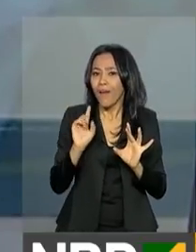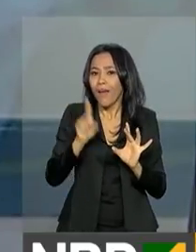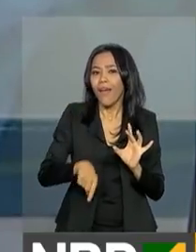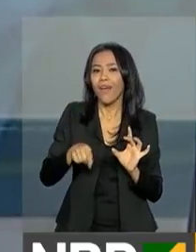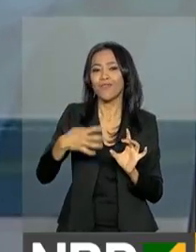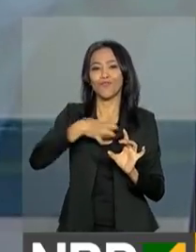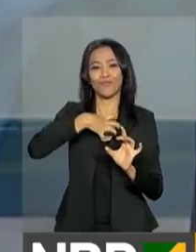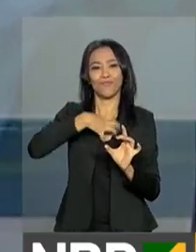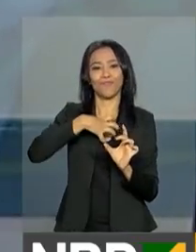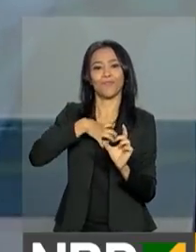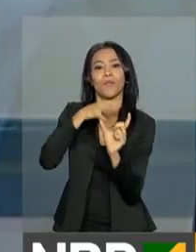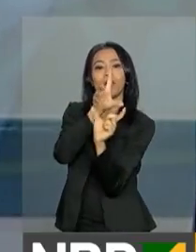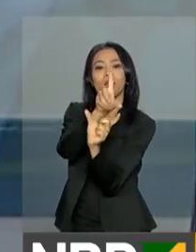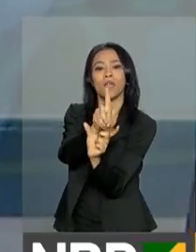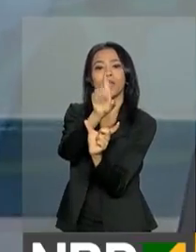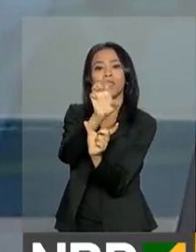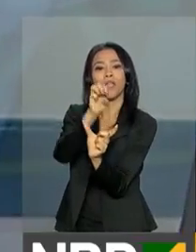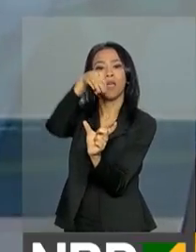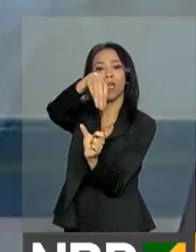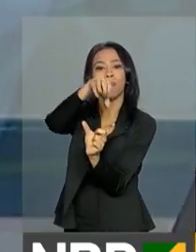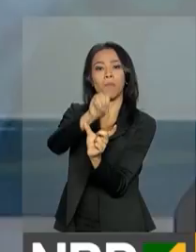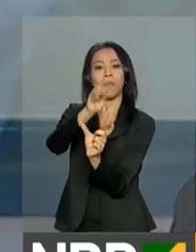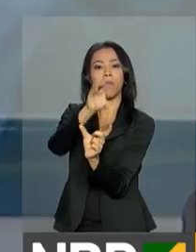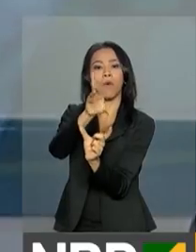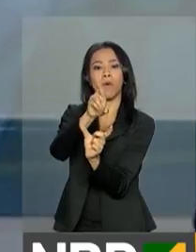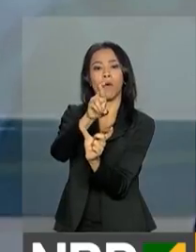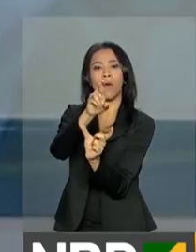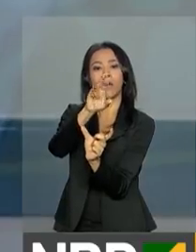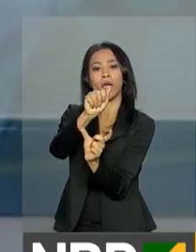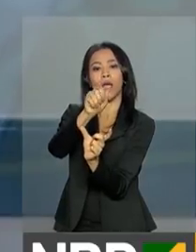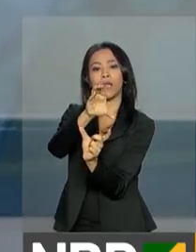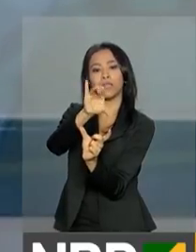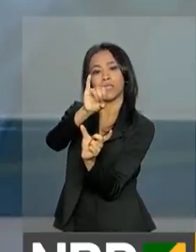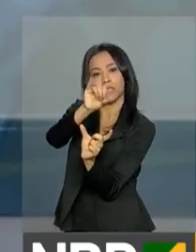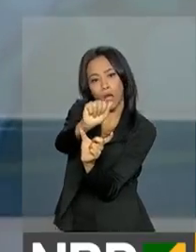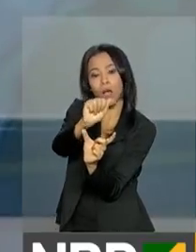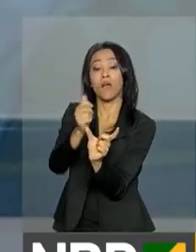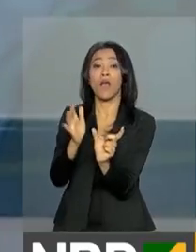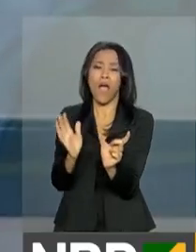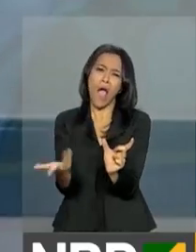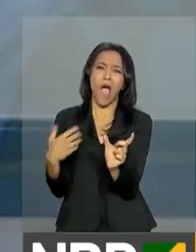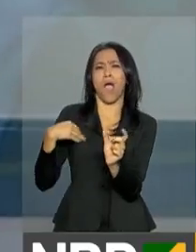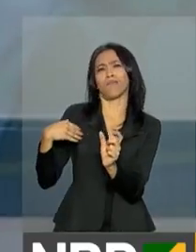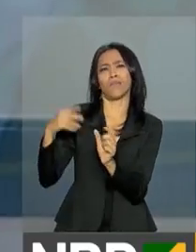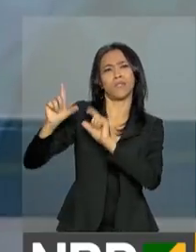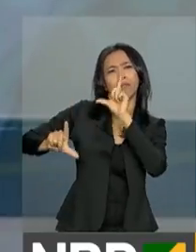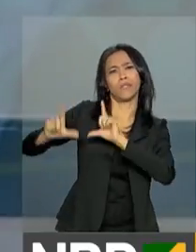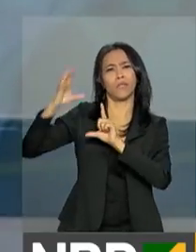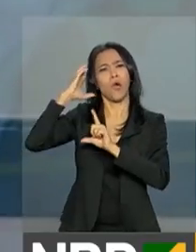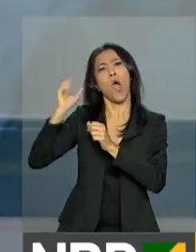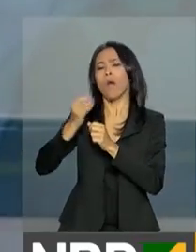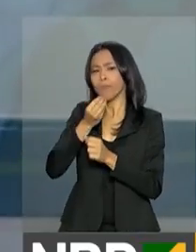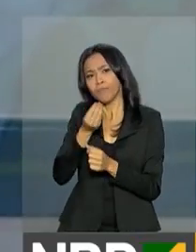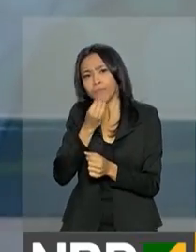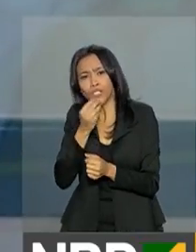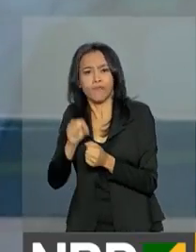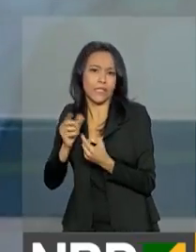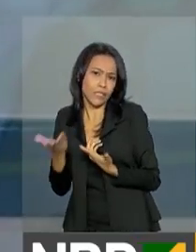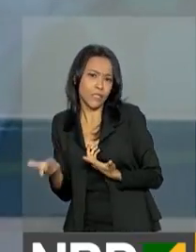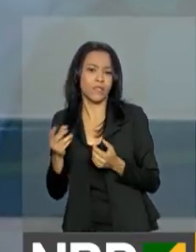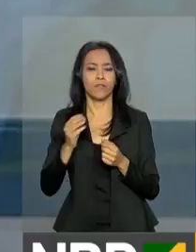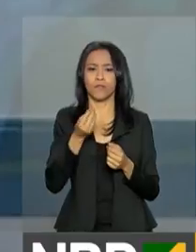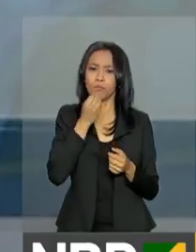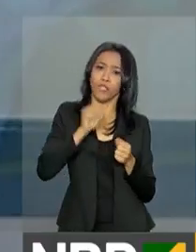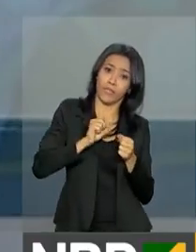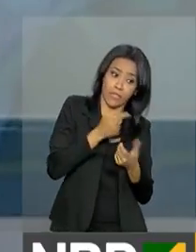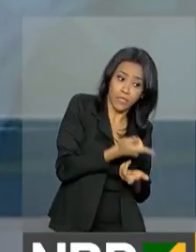democracia. E é interessante, muitas vezes me dizem, mas a imprensa às vezes pode fazer isso, fazer aquilo. Eu digo, olha aqui,